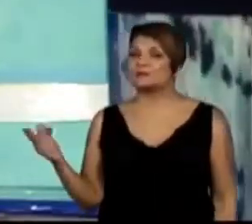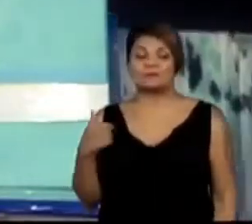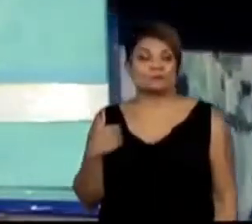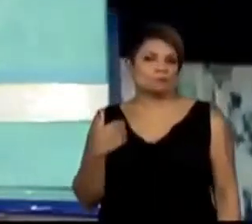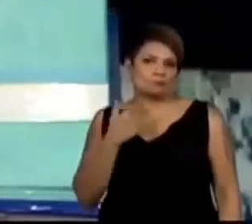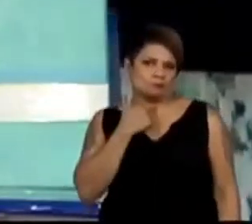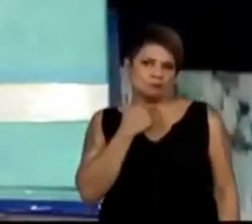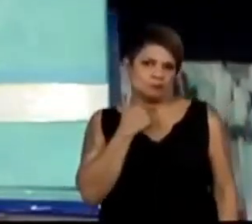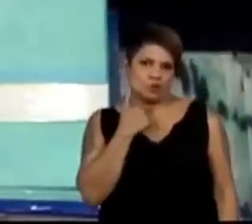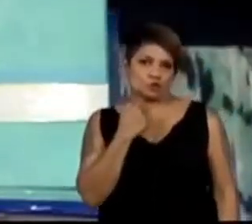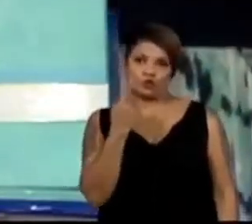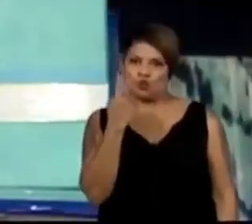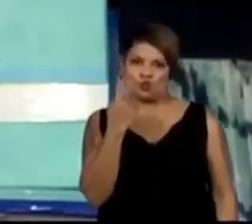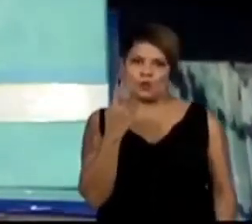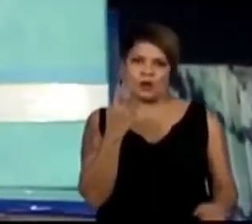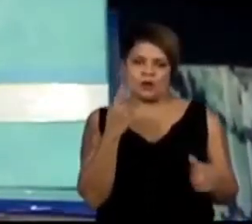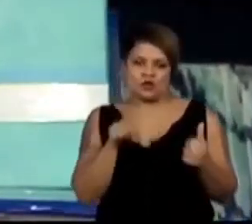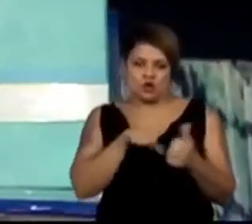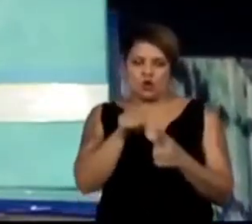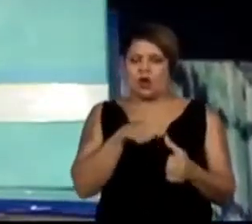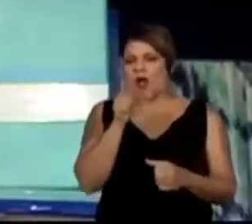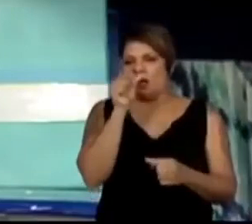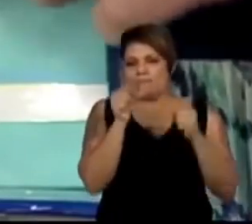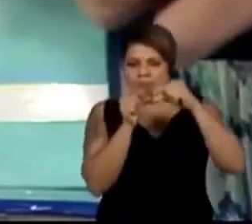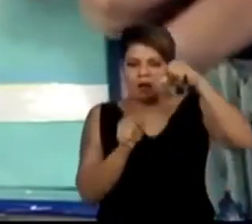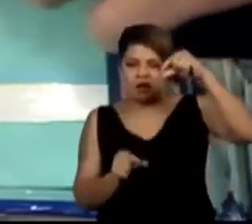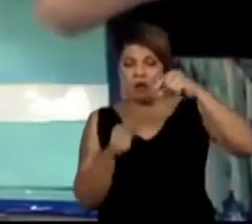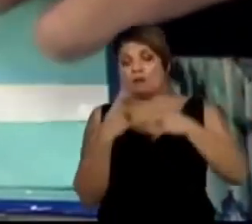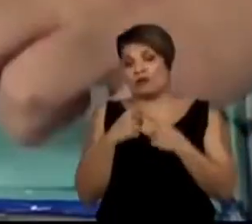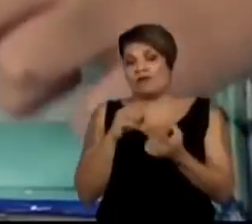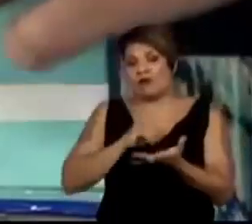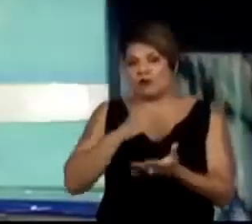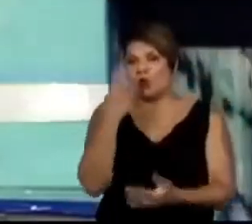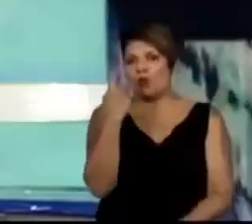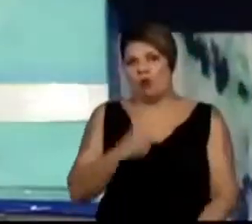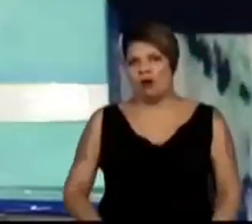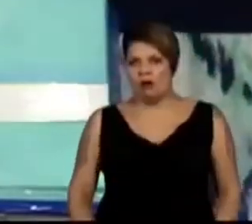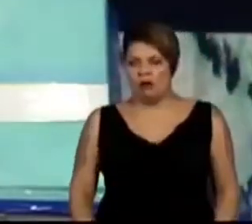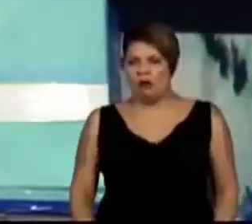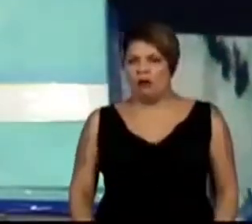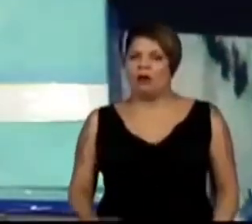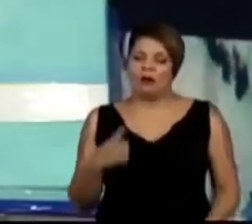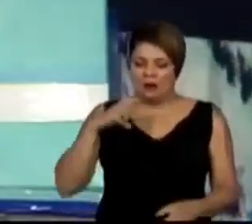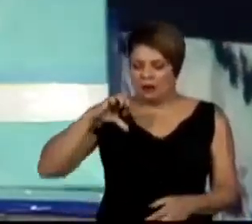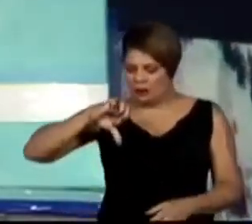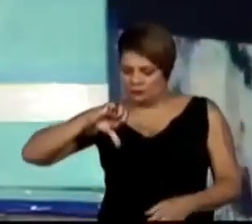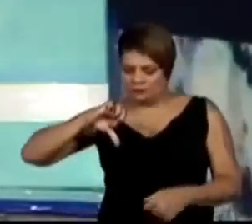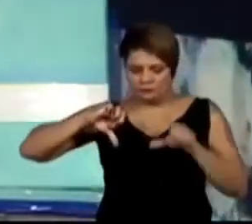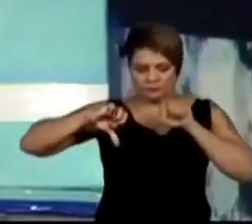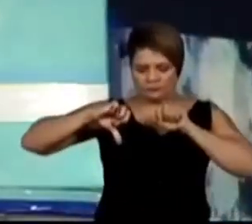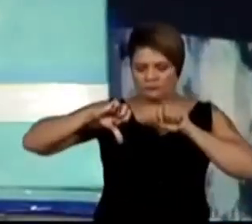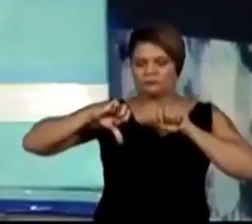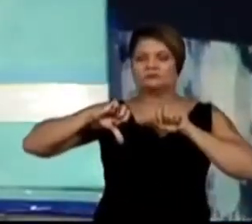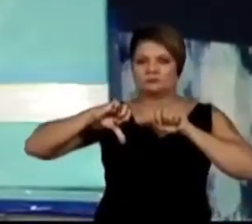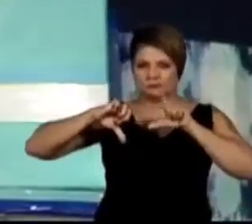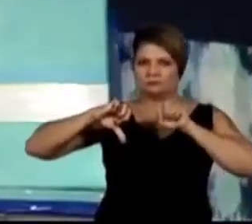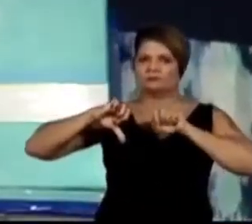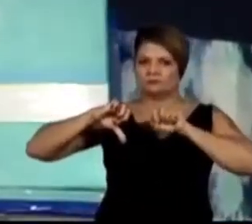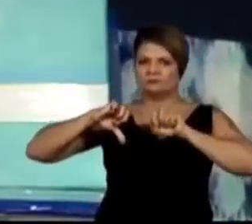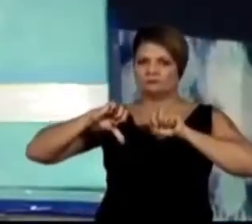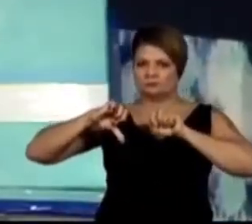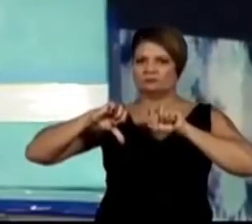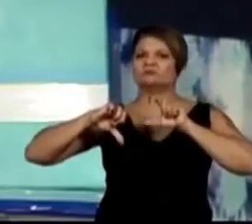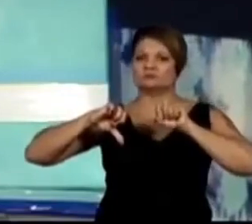por uma barrinha, porque ainda falta um. Se eu olhasse aqui, ó, olha a diferença, onde tem 9 e onde tem 10. Se eu sei que é